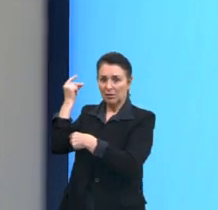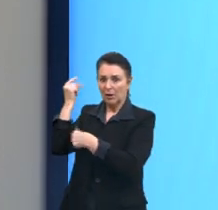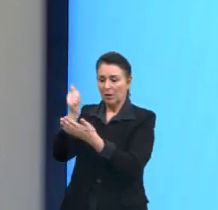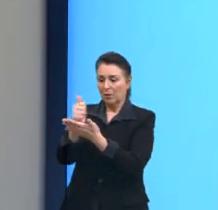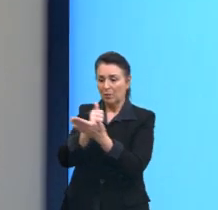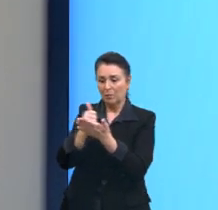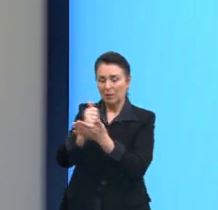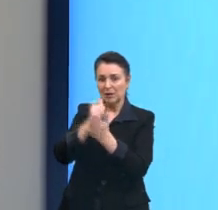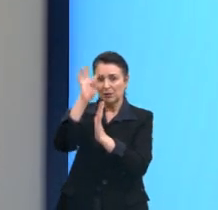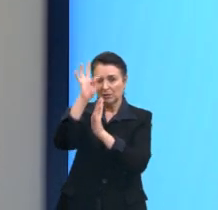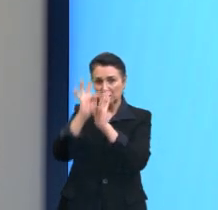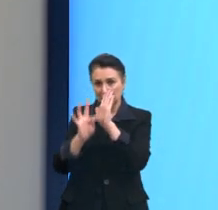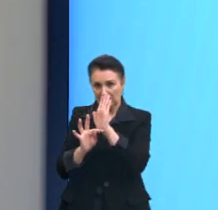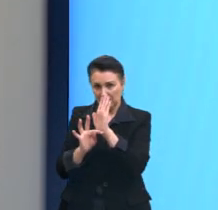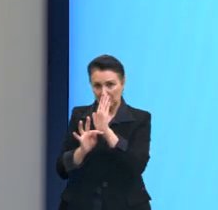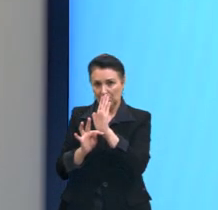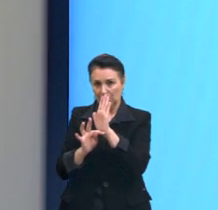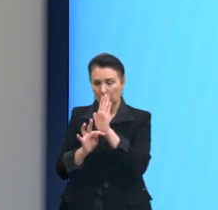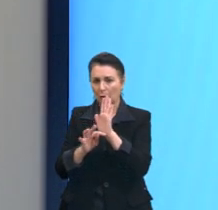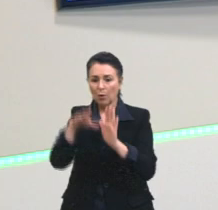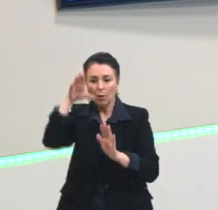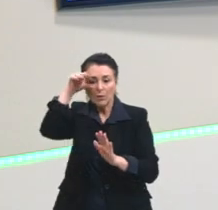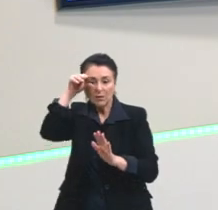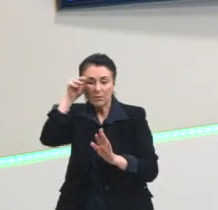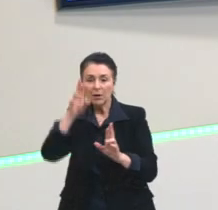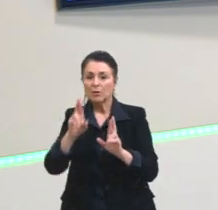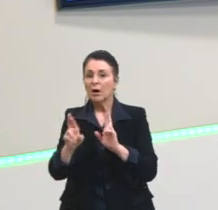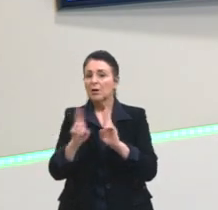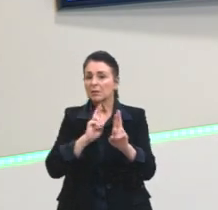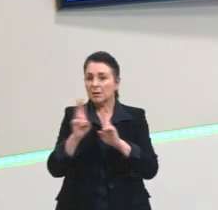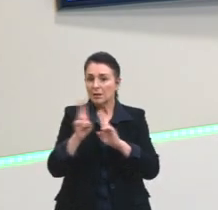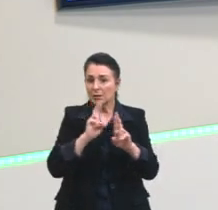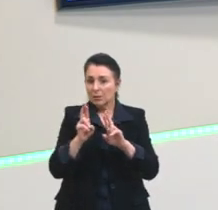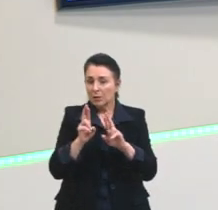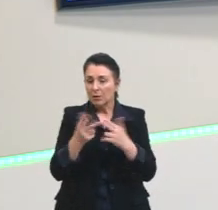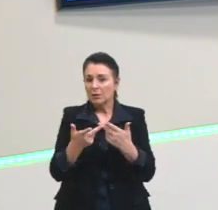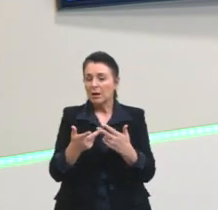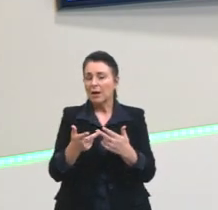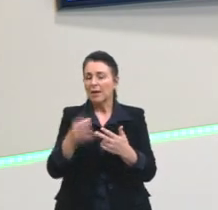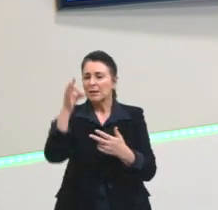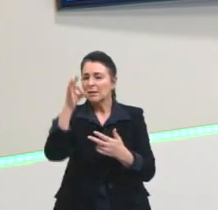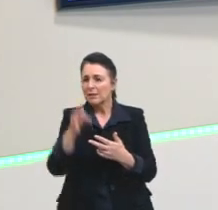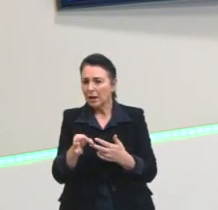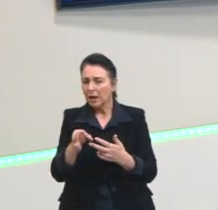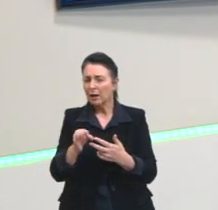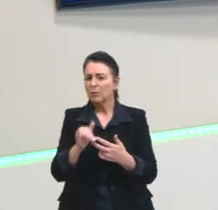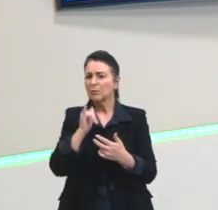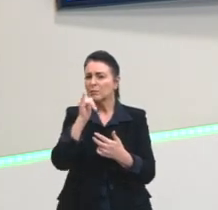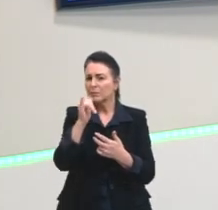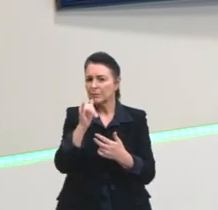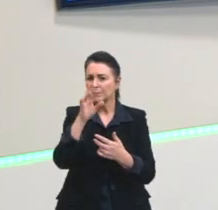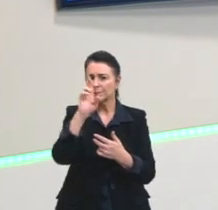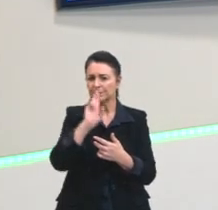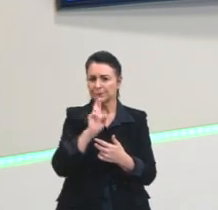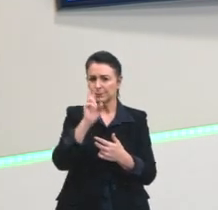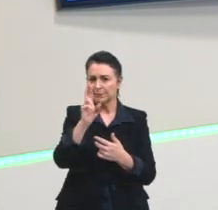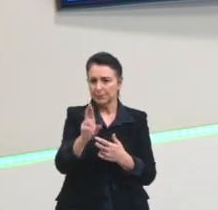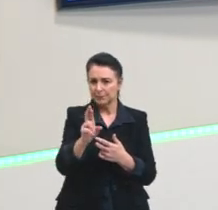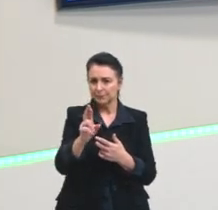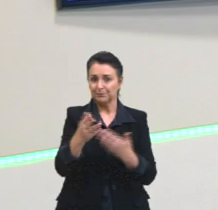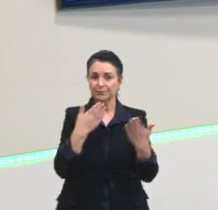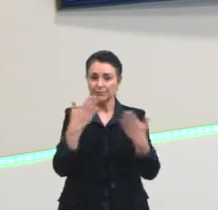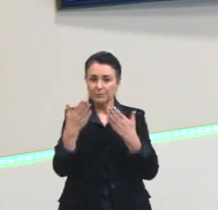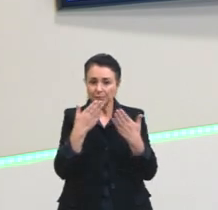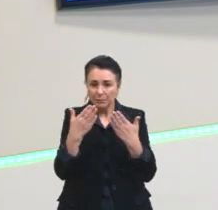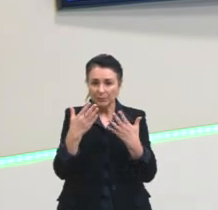no texto e de acordo com essas relações filogenéticas é correto afirmar que uma revisão taxonômica dos primatas